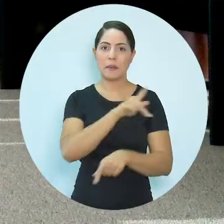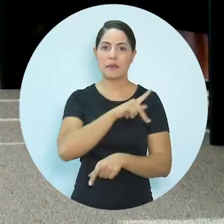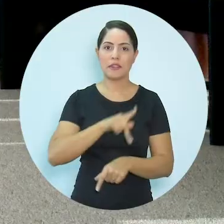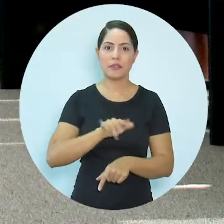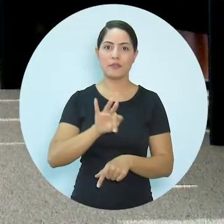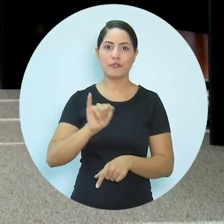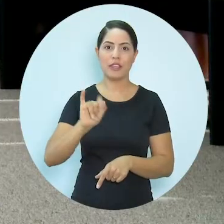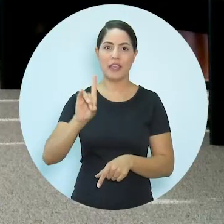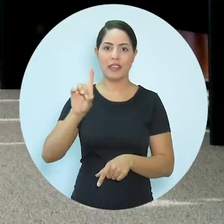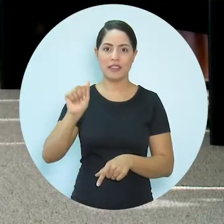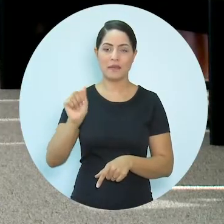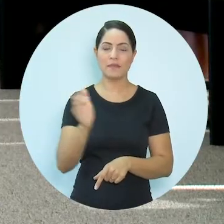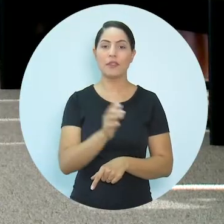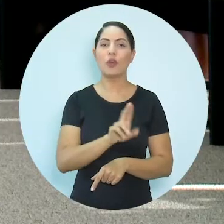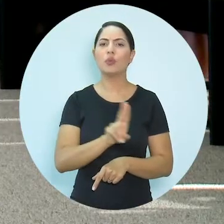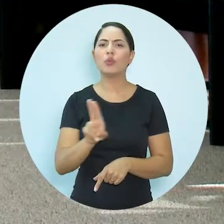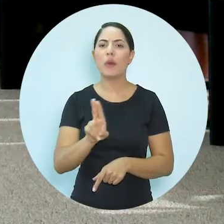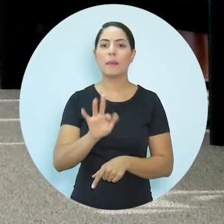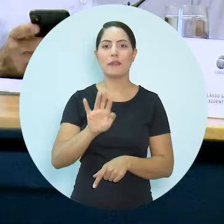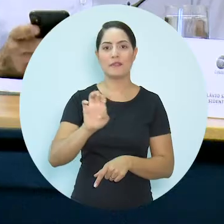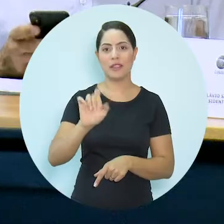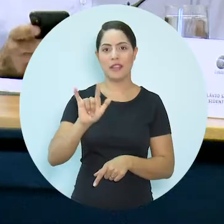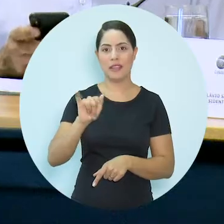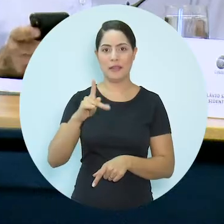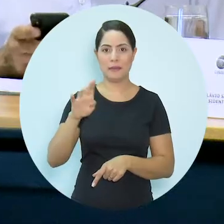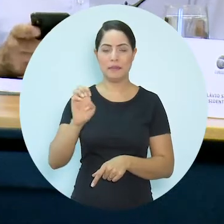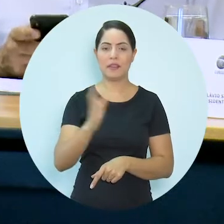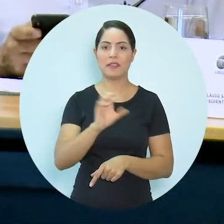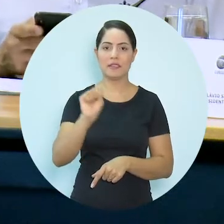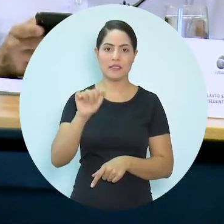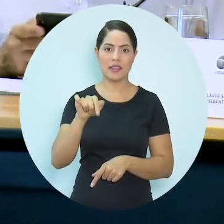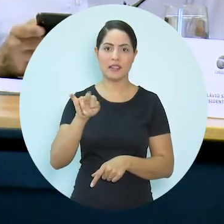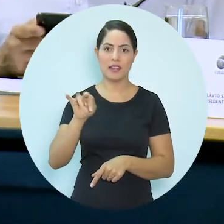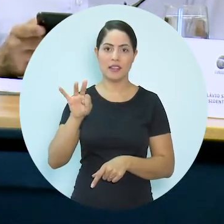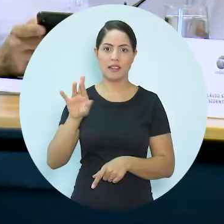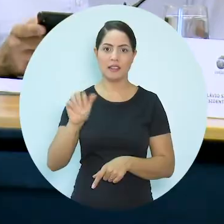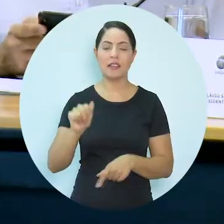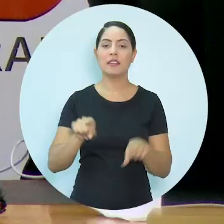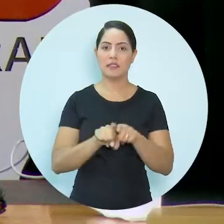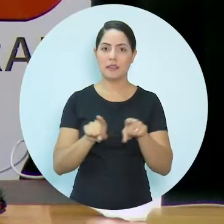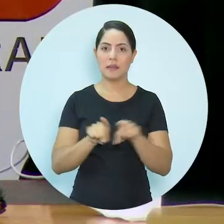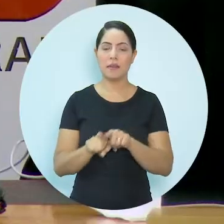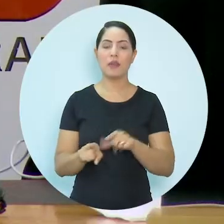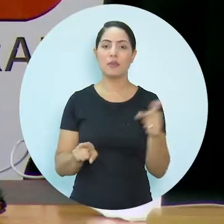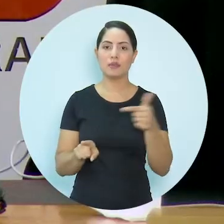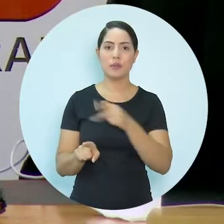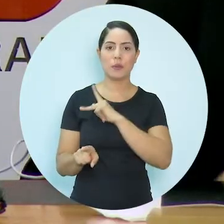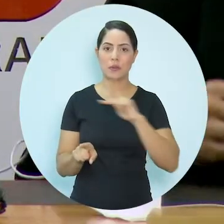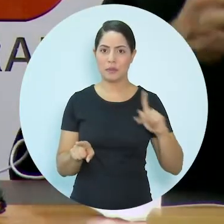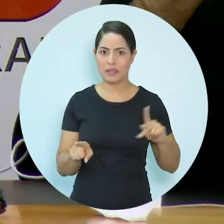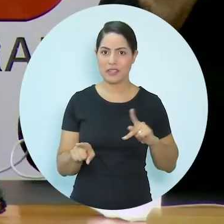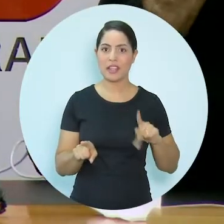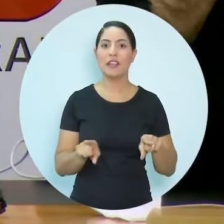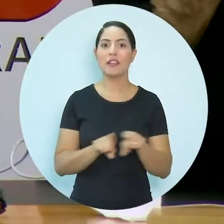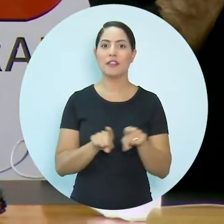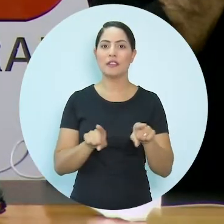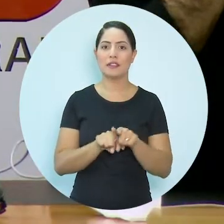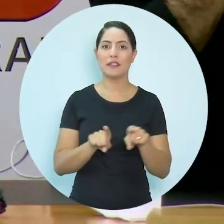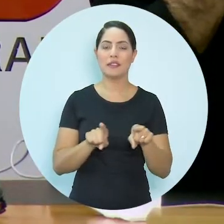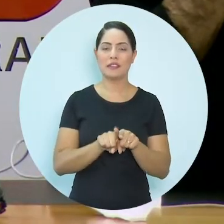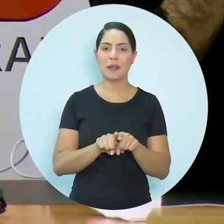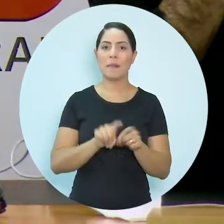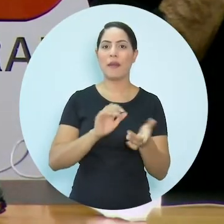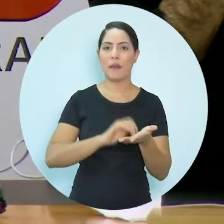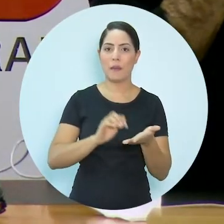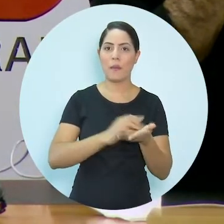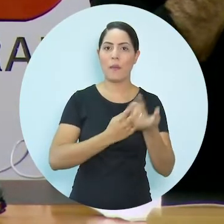pelo presidente do FIDA, Felipe Sarmento, o vice-presidente da OAB, Luiz Viana, e o diretor-tesoureiro, José